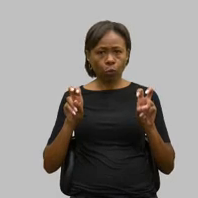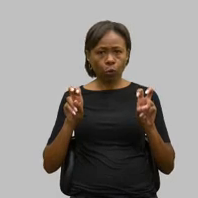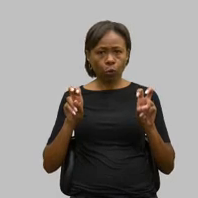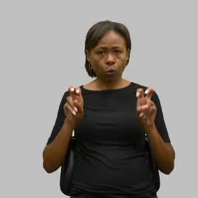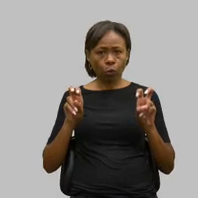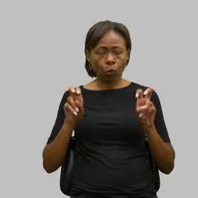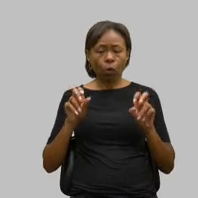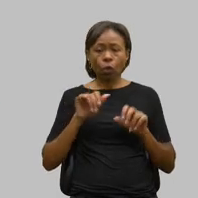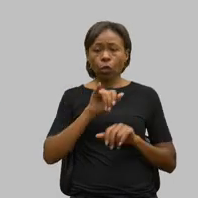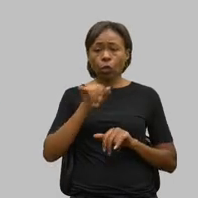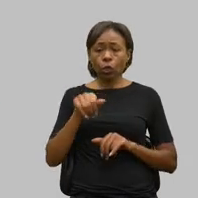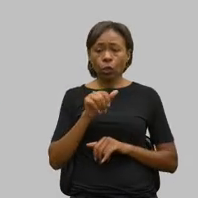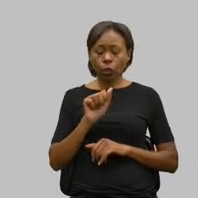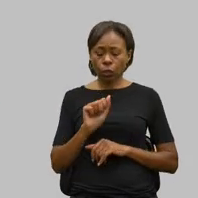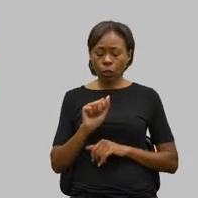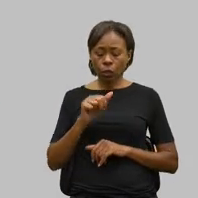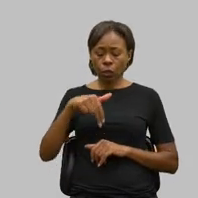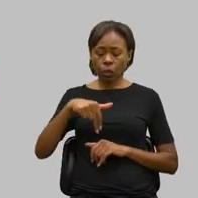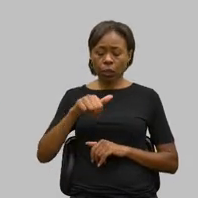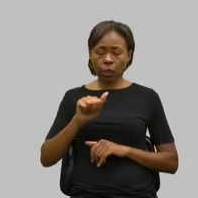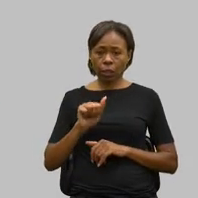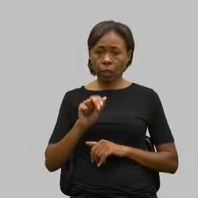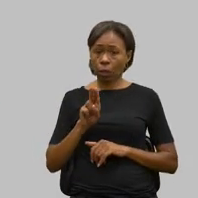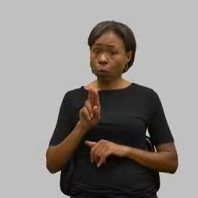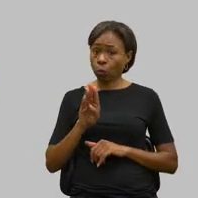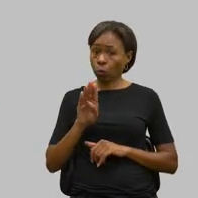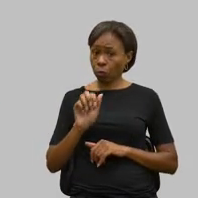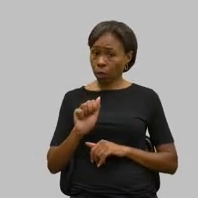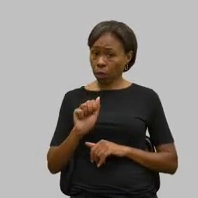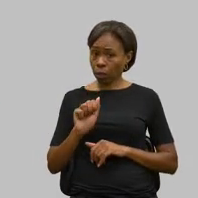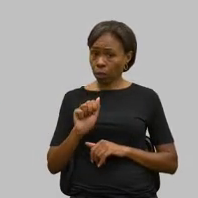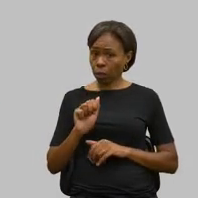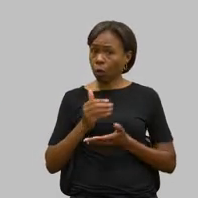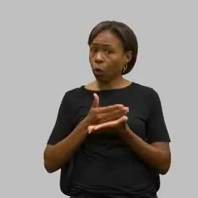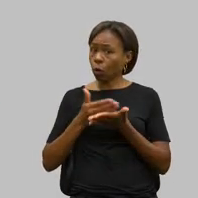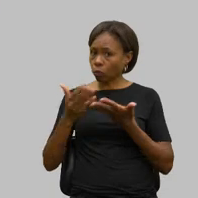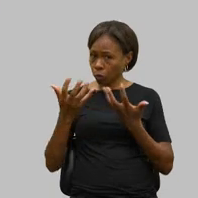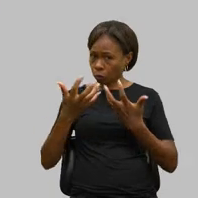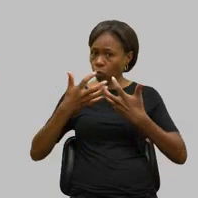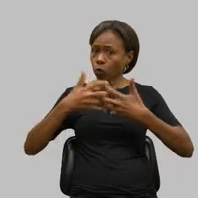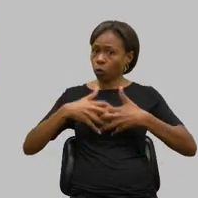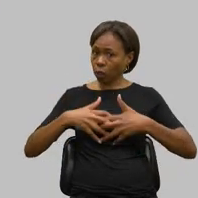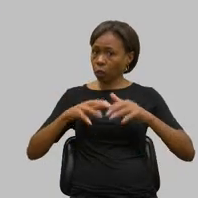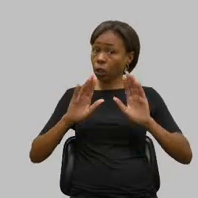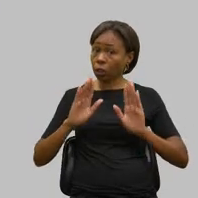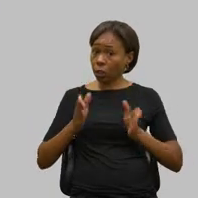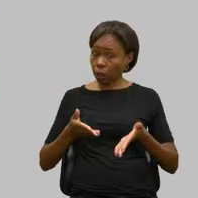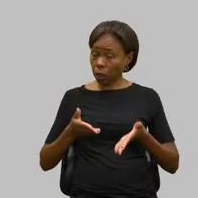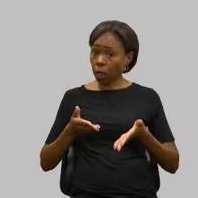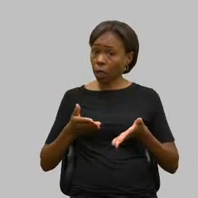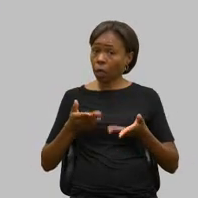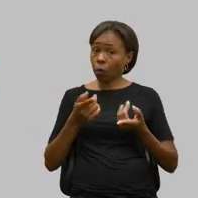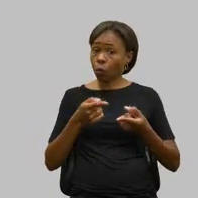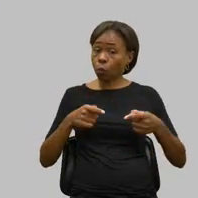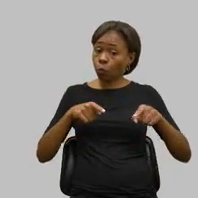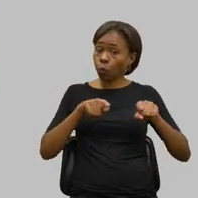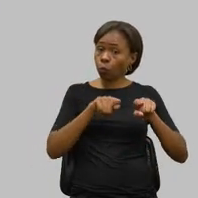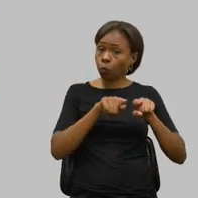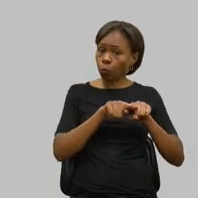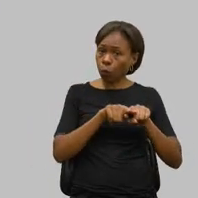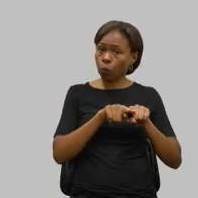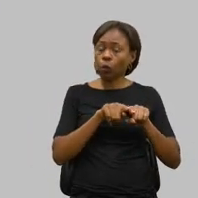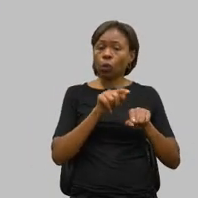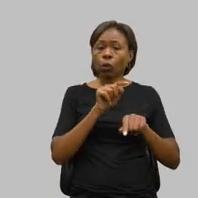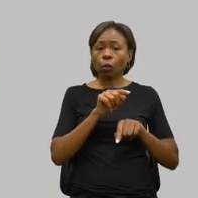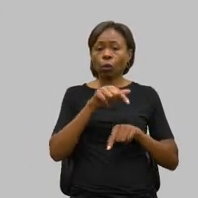Janaúba, que já está começando a funcionar, inclusive com um braço em porteirinha, que já está fazendo pelo menos quimioterapia.